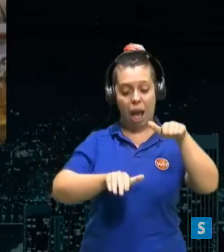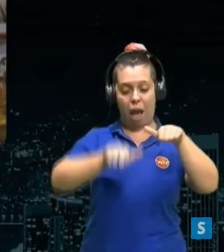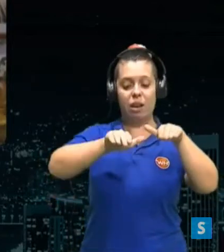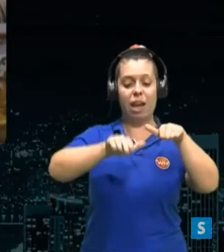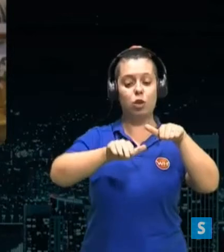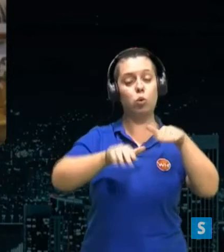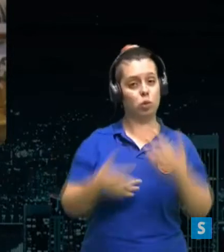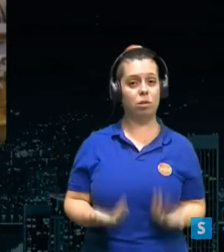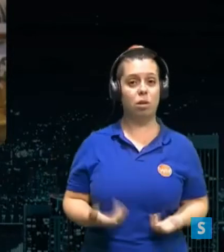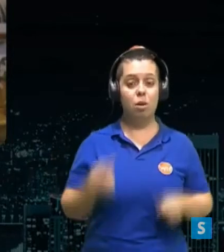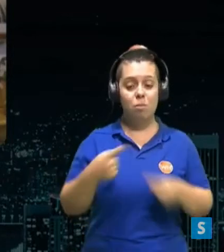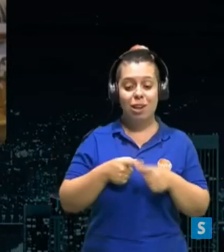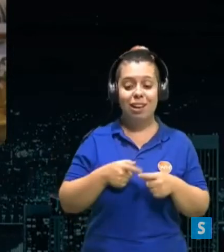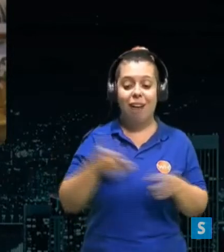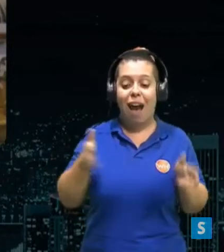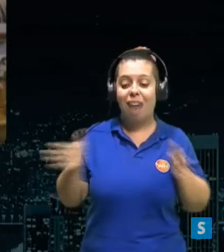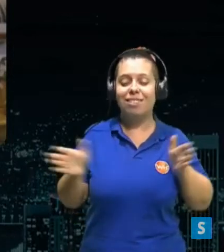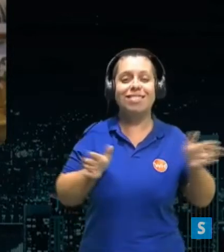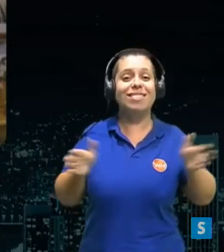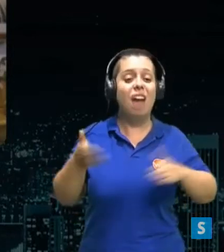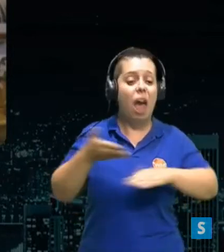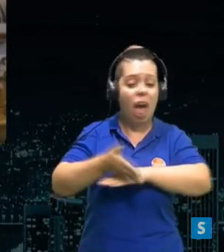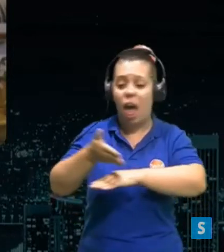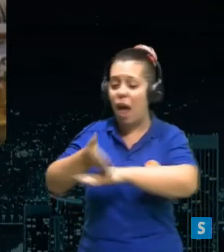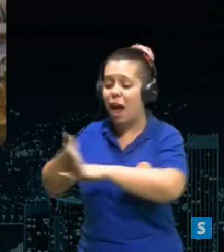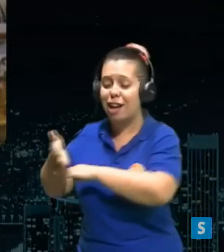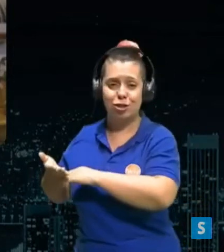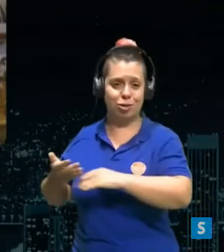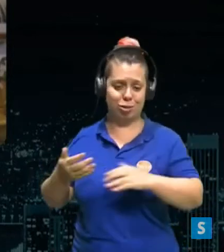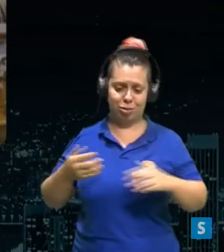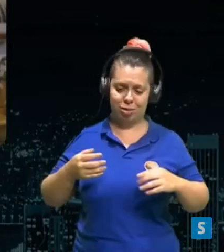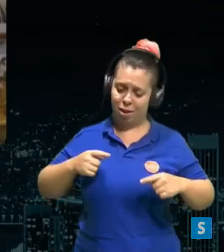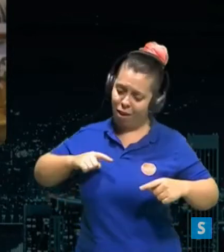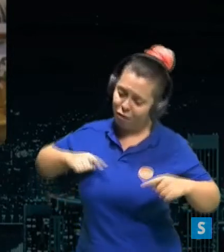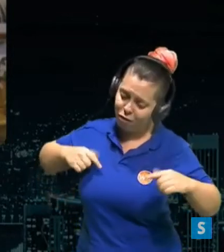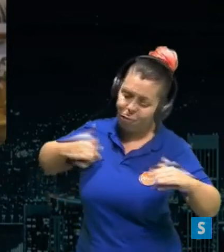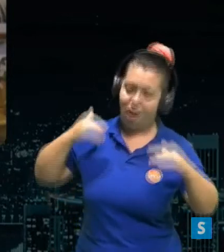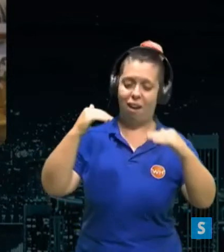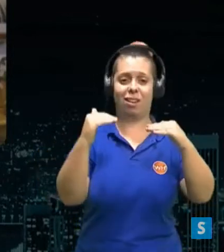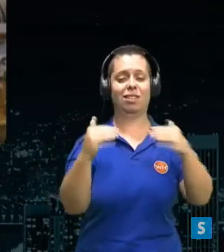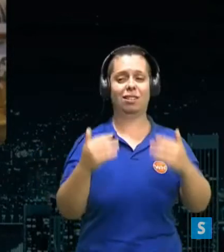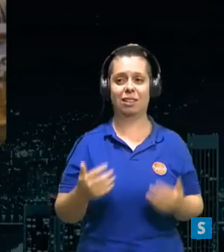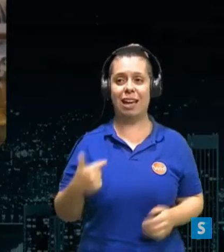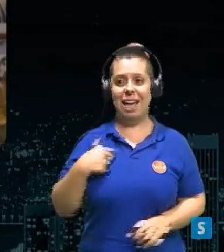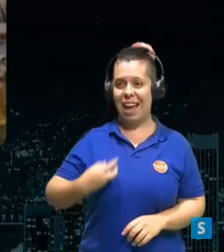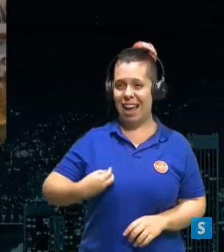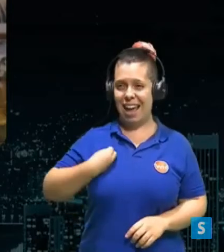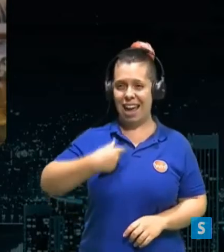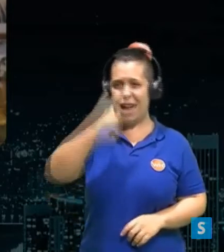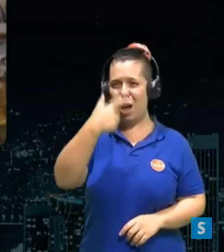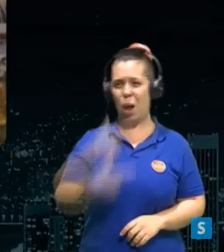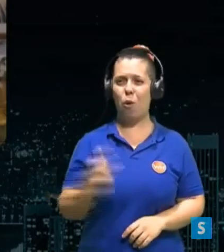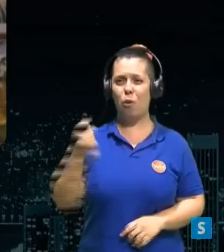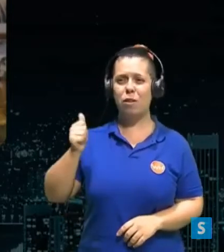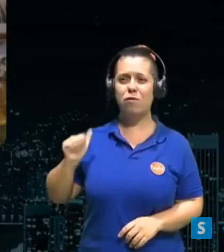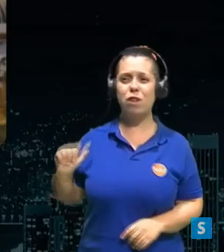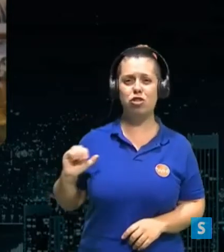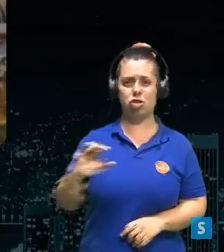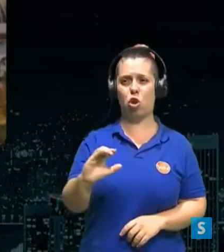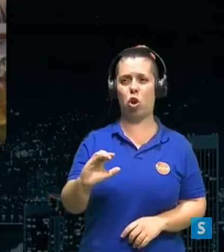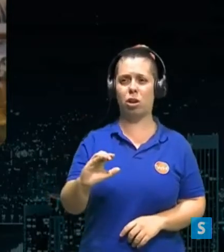e quando você tem acesso você pode ir além né o fato de eu estar aqui eu me tornei uma investidora